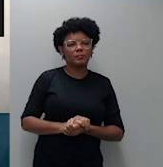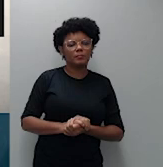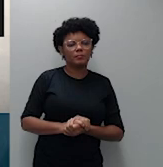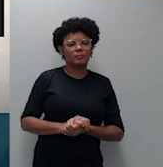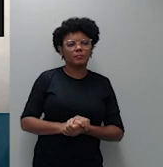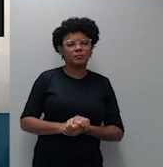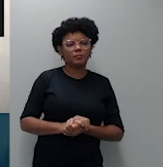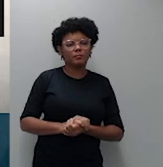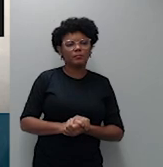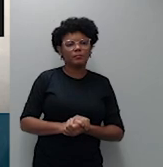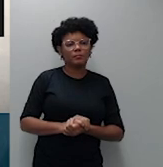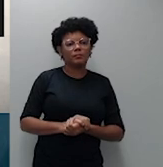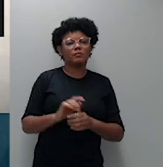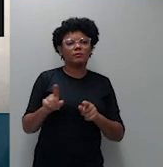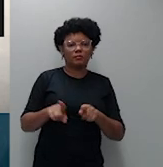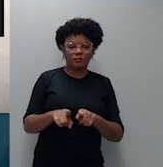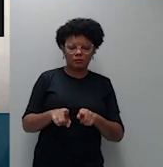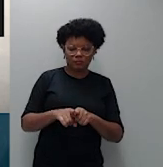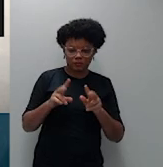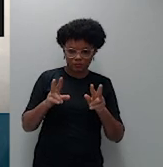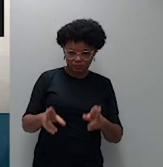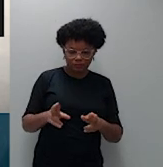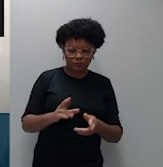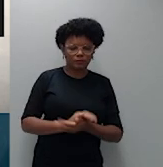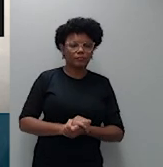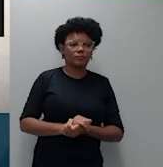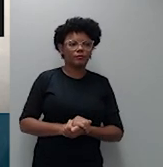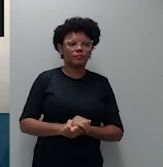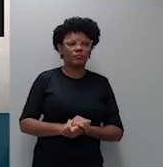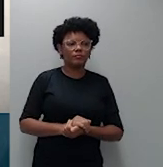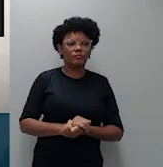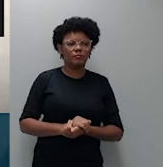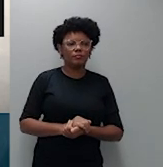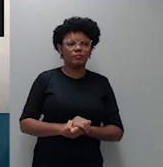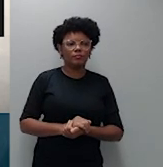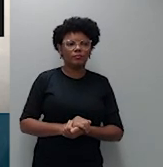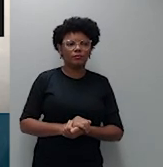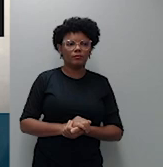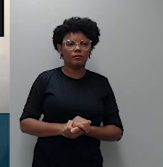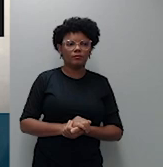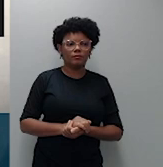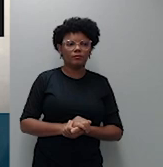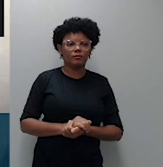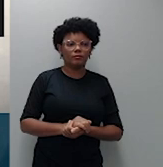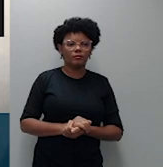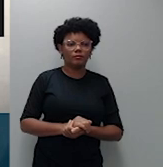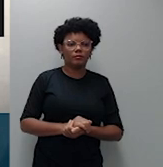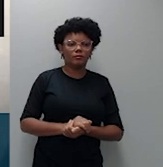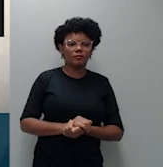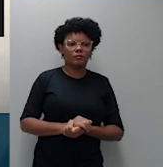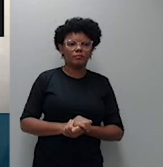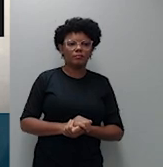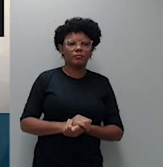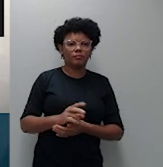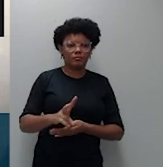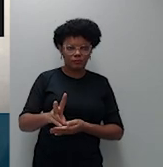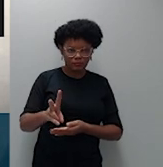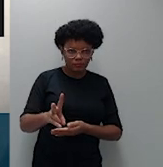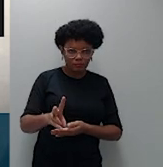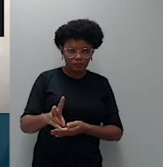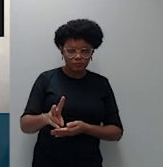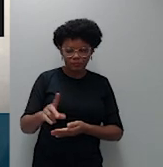também a mesma coisa mesma coisa seguimos assim alguma